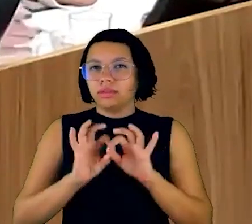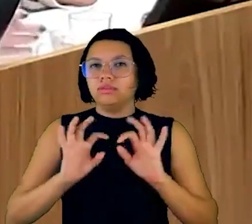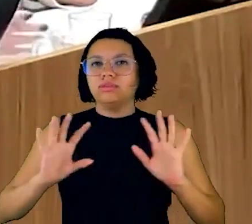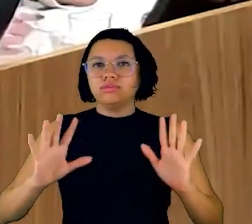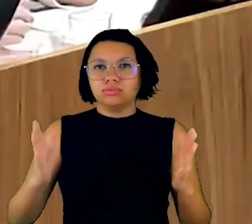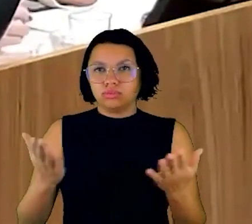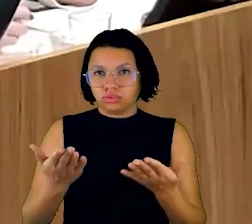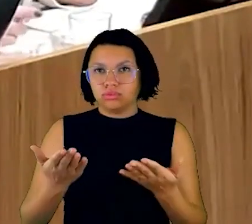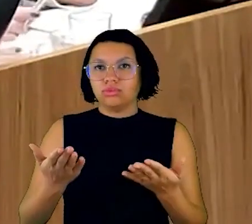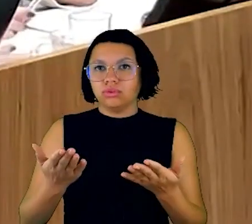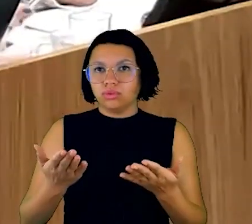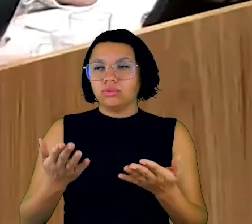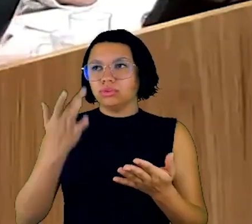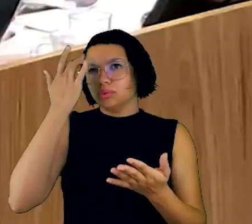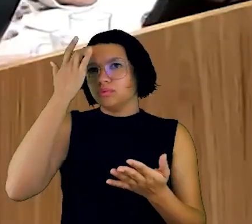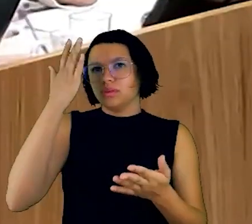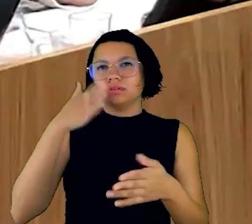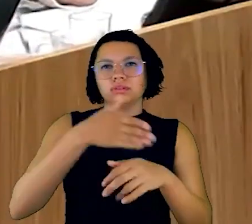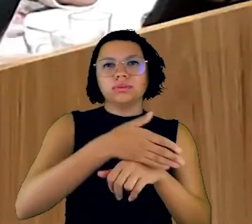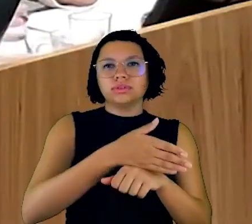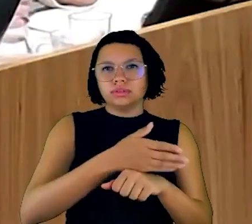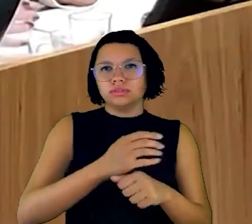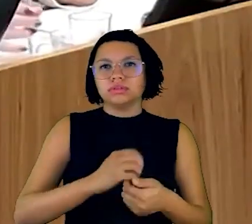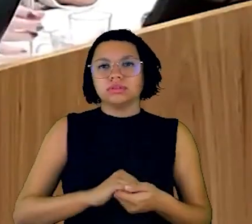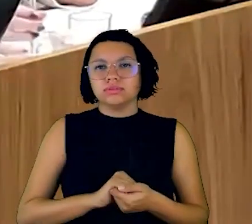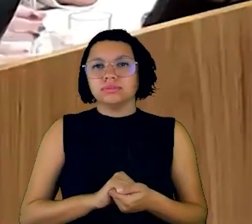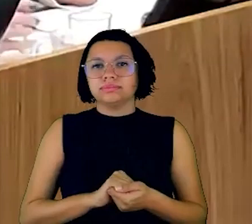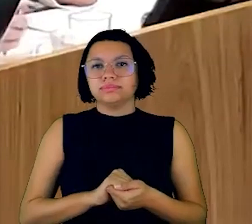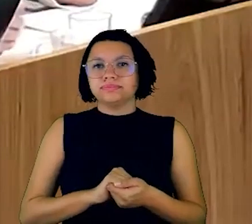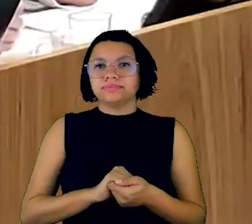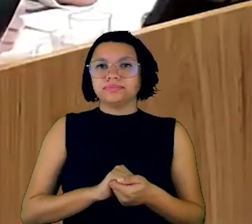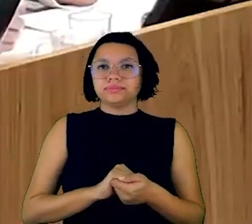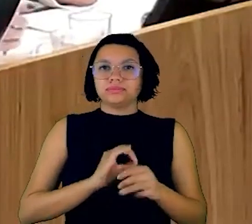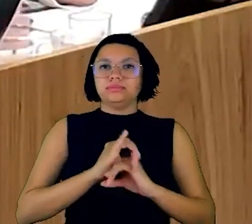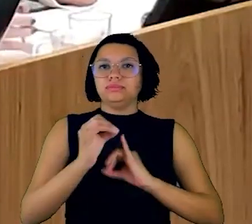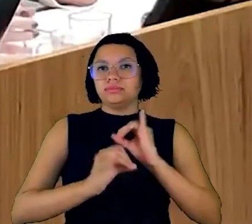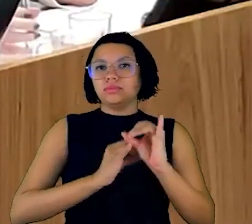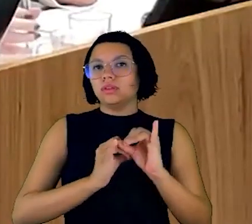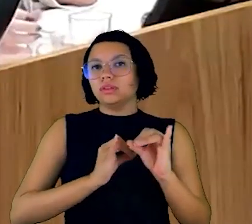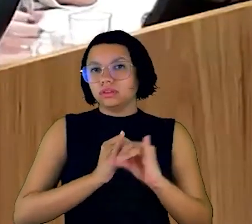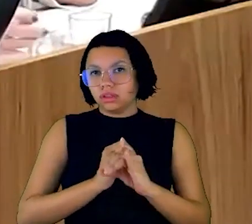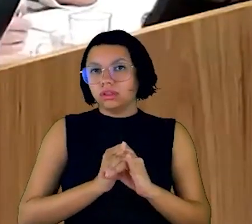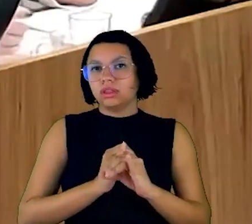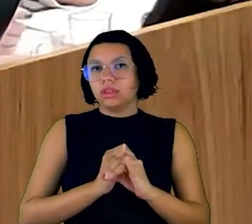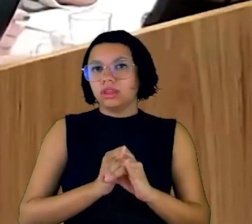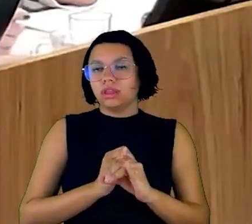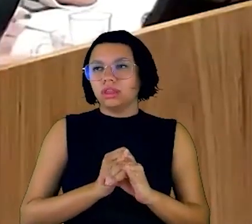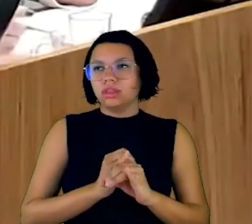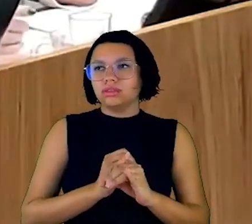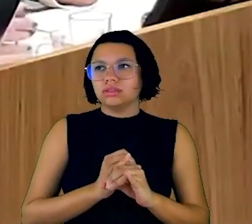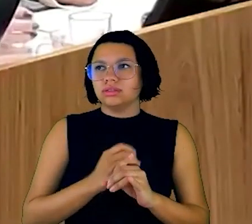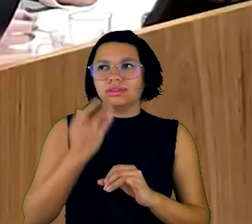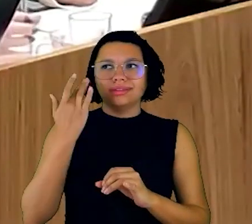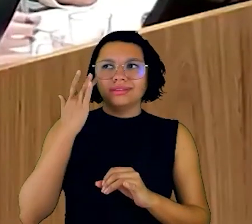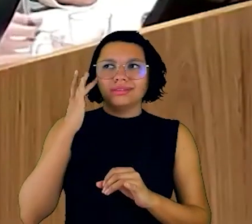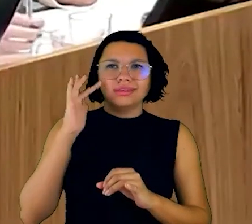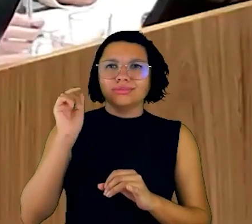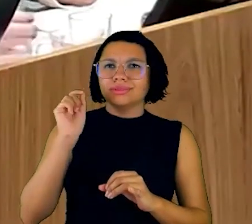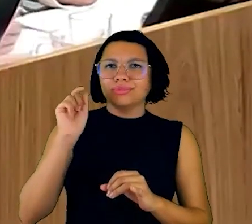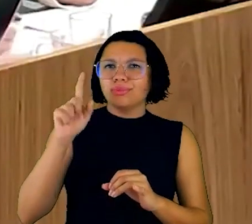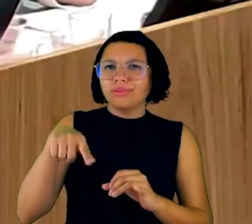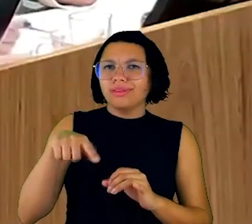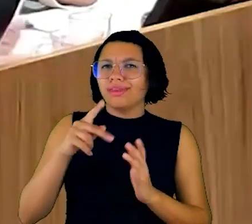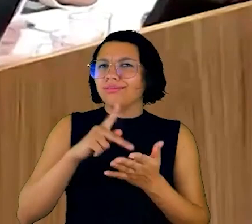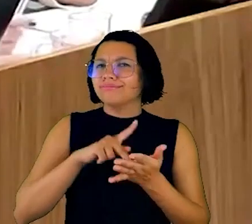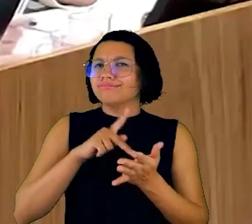ficam disponíveis hoje em dia, eles são facilmente acessáveis, não é? na internet, não têm a menor noção do que